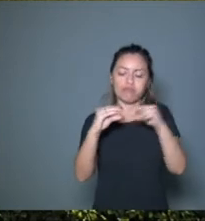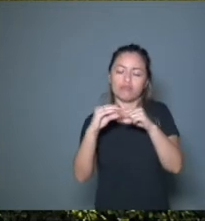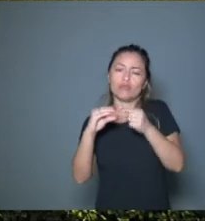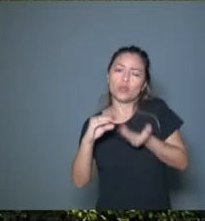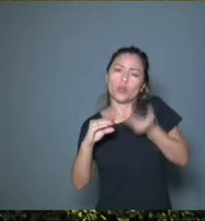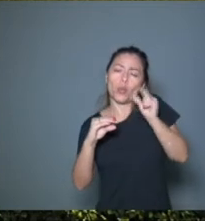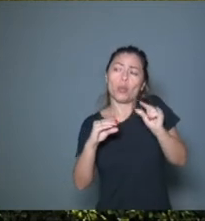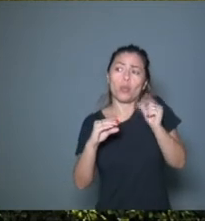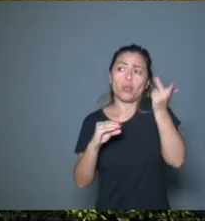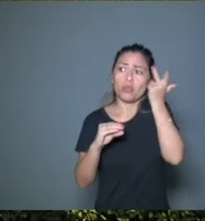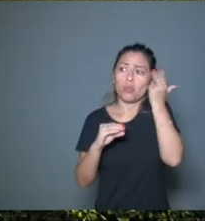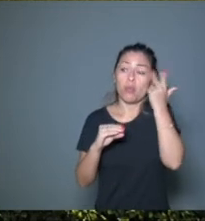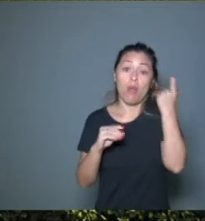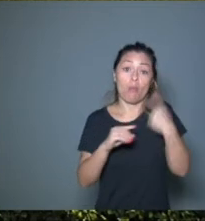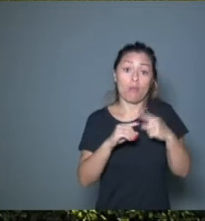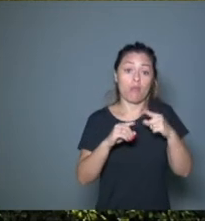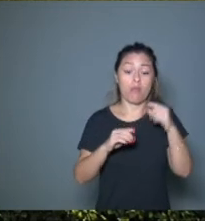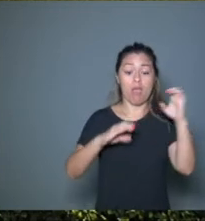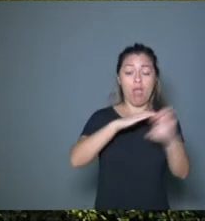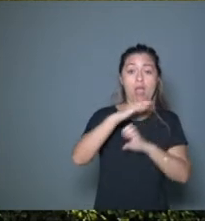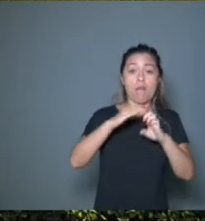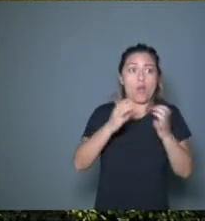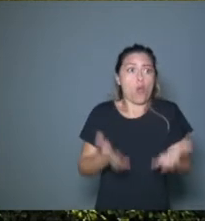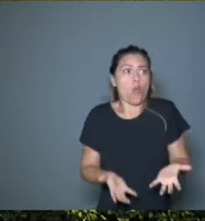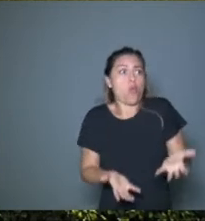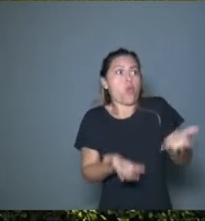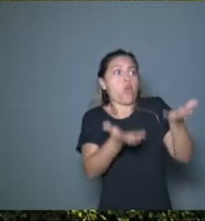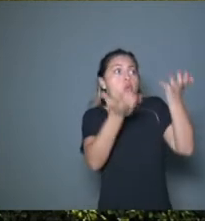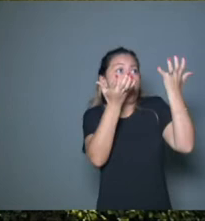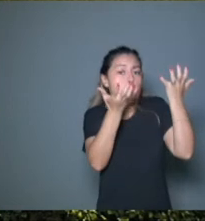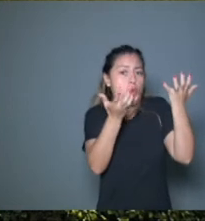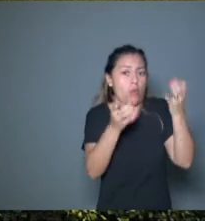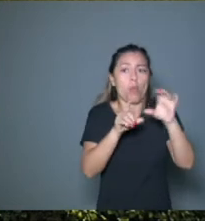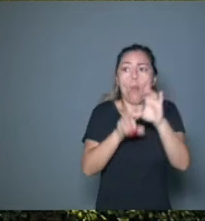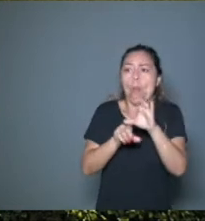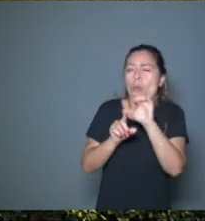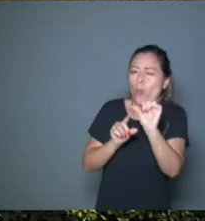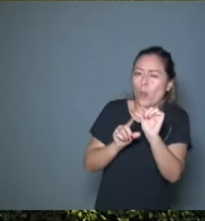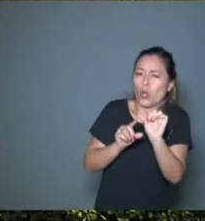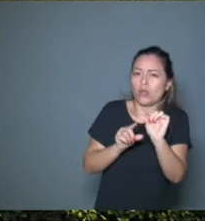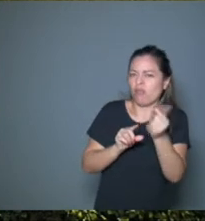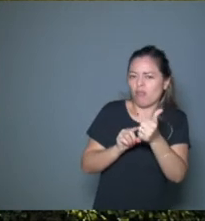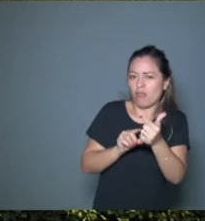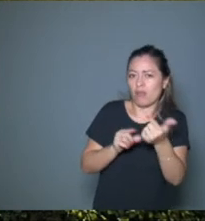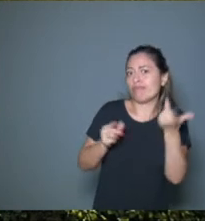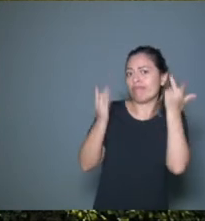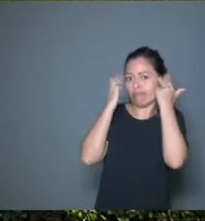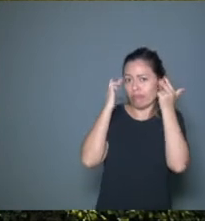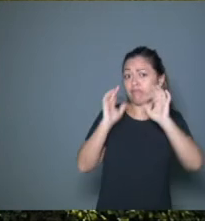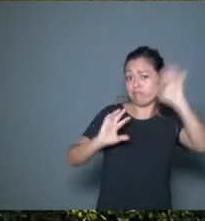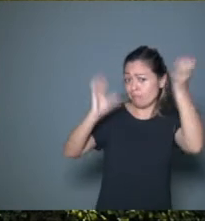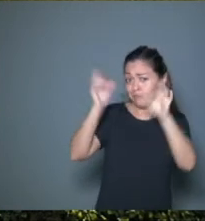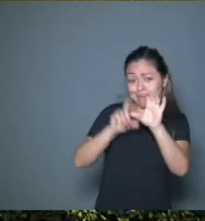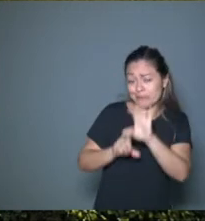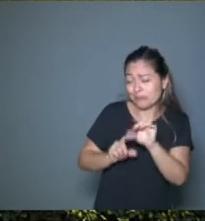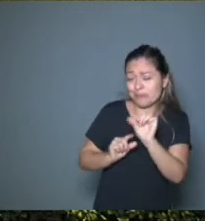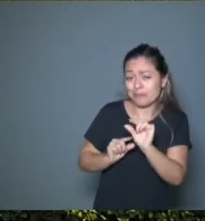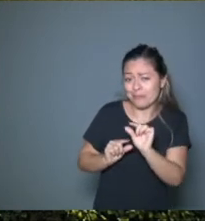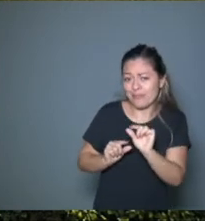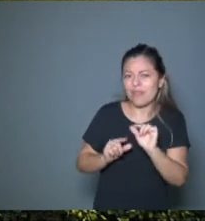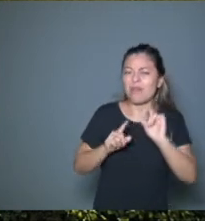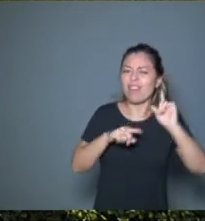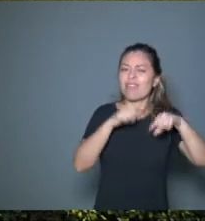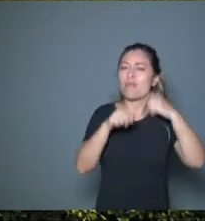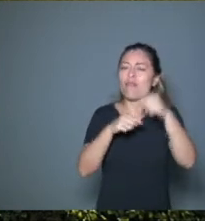desse crescimento, né? Não tem como crescer, não tem como demandar mais capital de giro e não ter um pênalti em cima da dívida. Mas, ainda assim, nós vamos ver ao